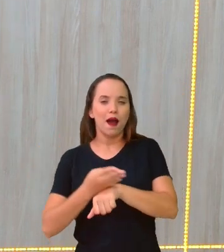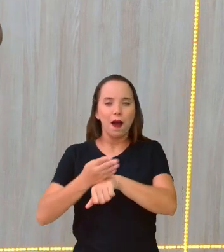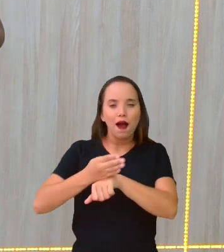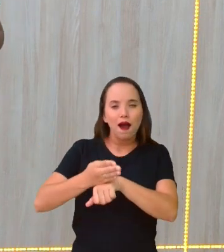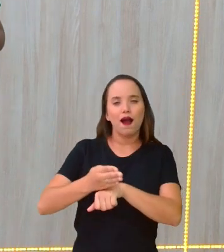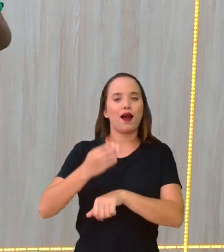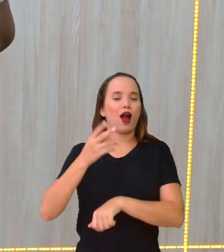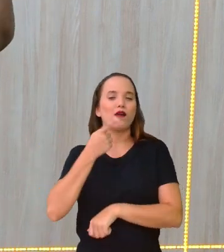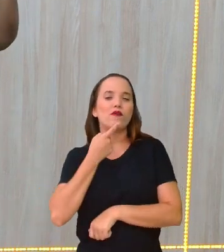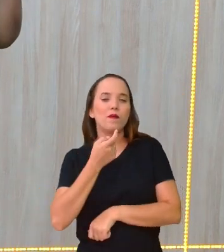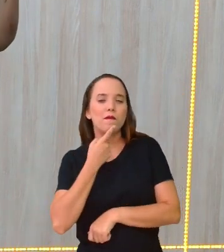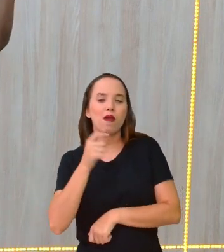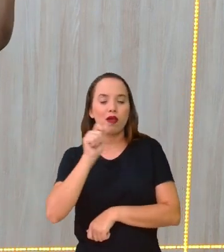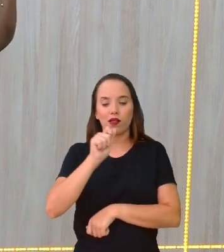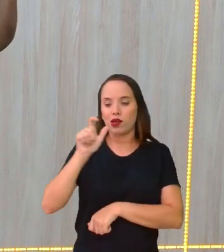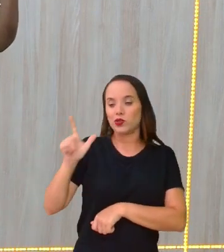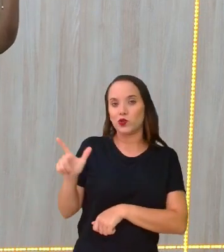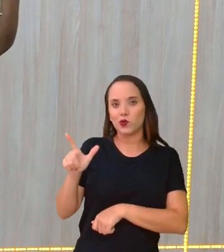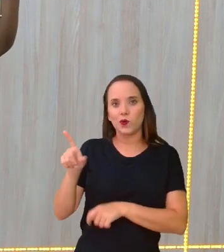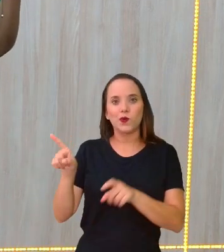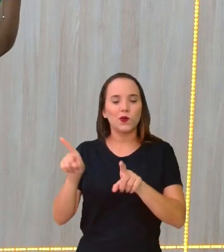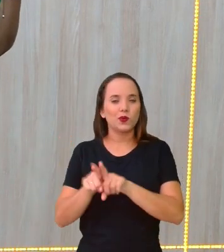isso, fivelas.